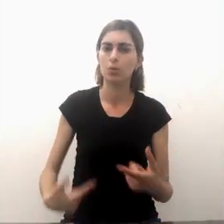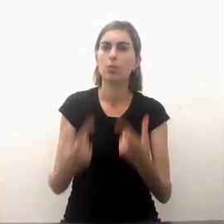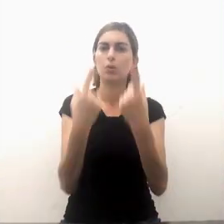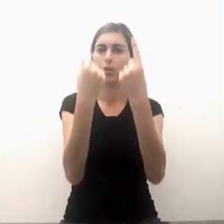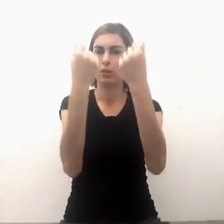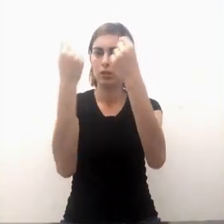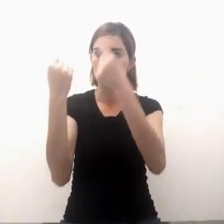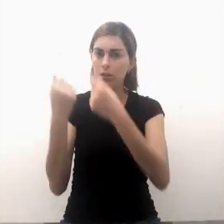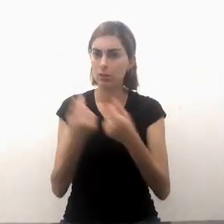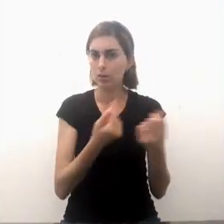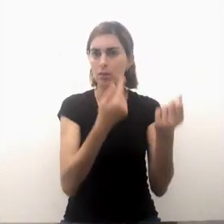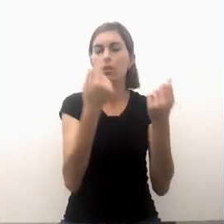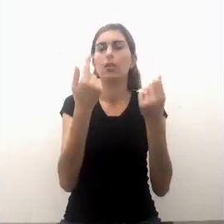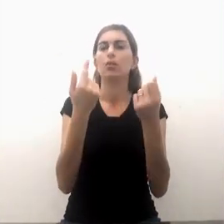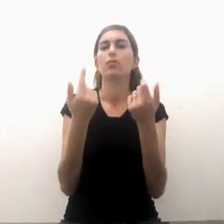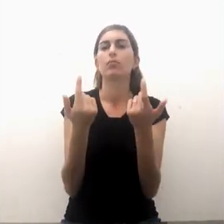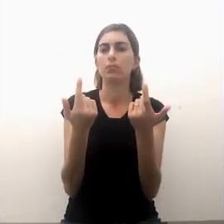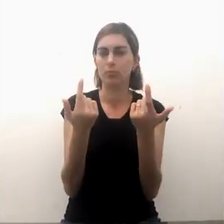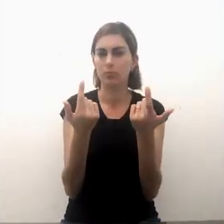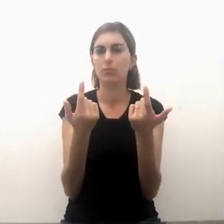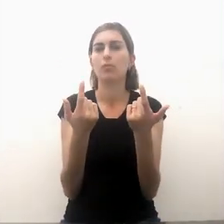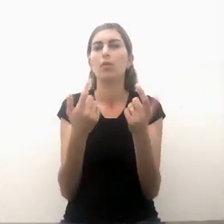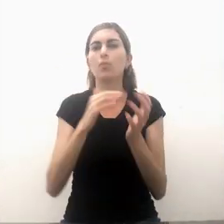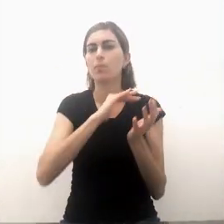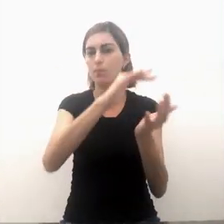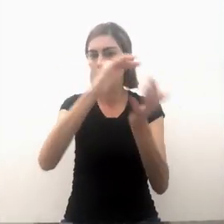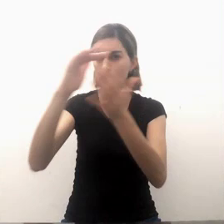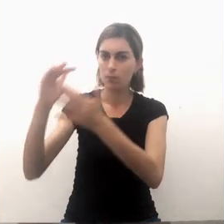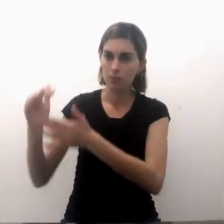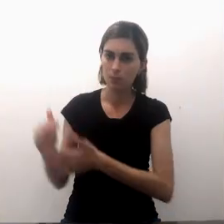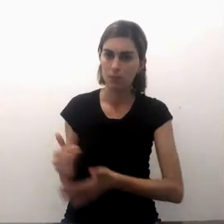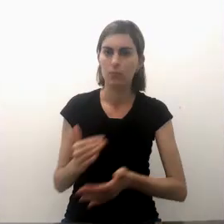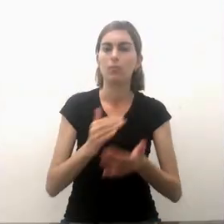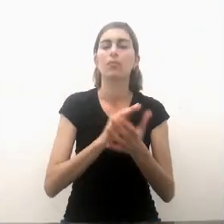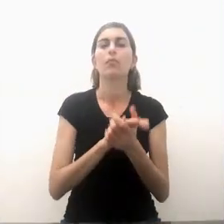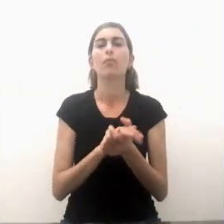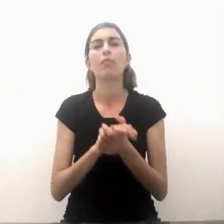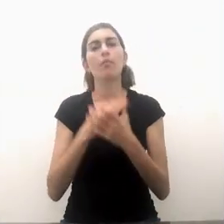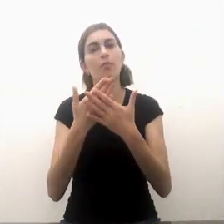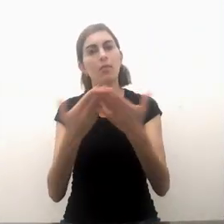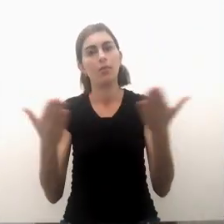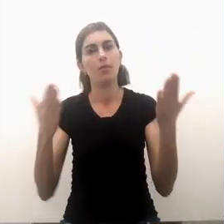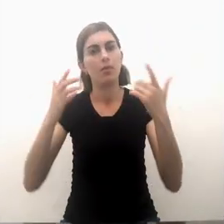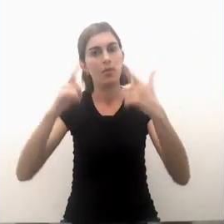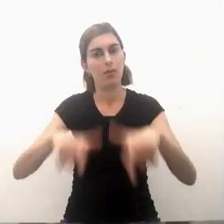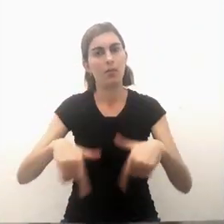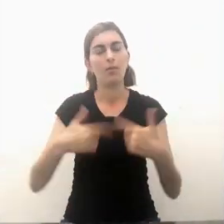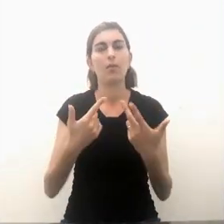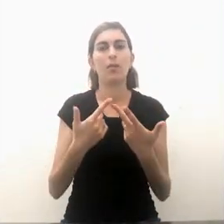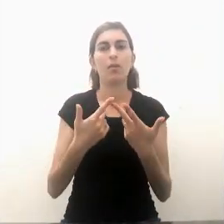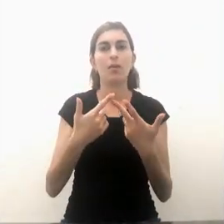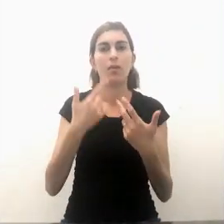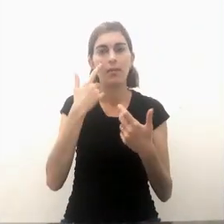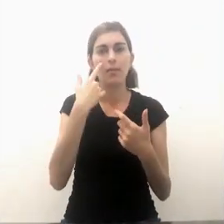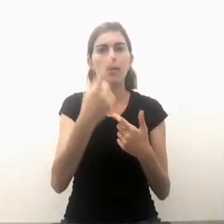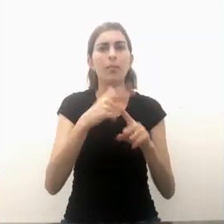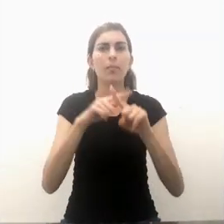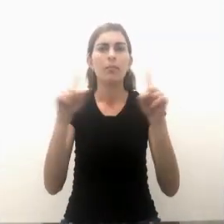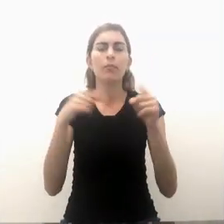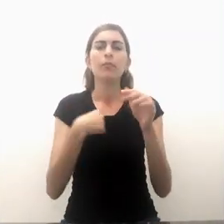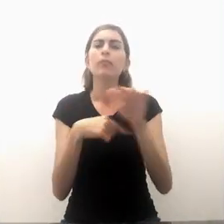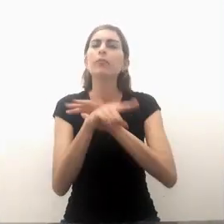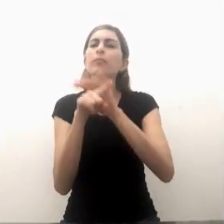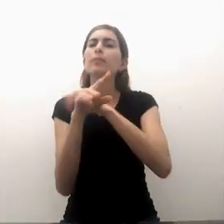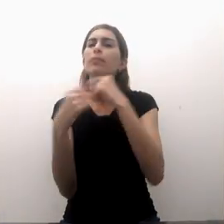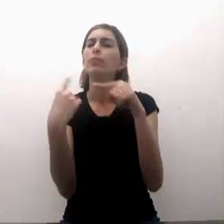money, tá, com esses envios de mercadorias para os ambientes estrangeiros. Mas você